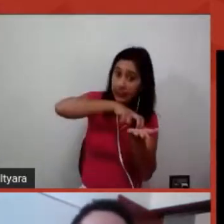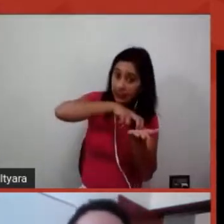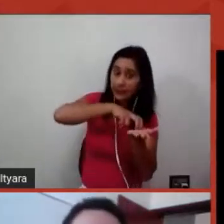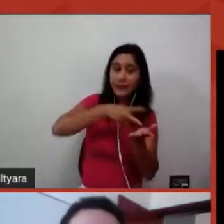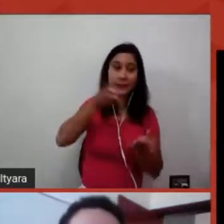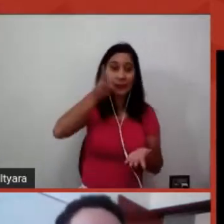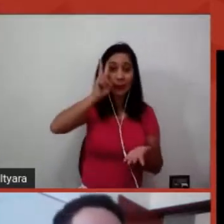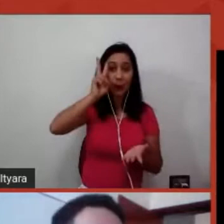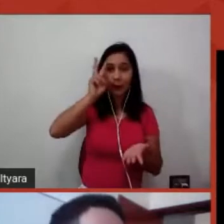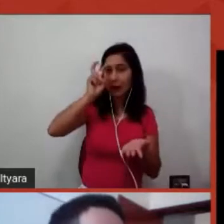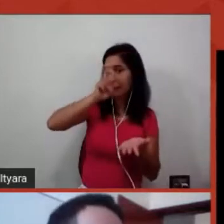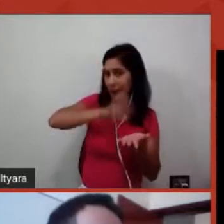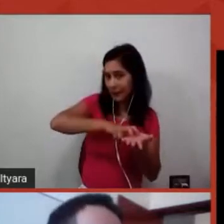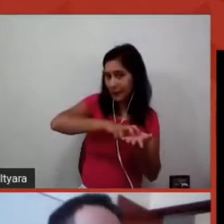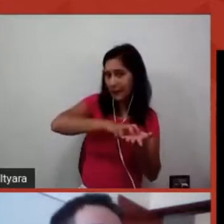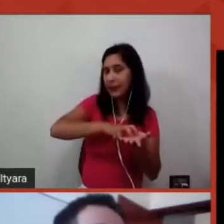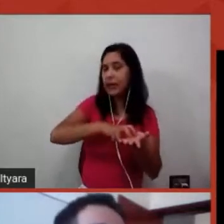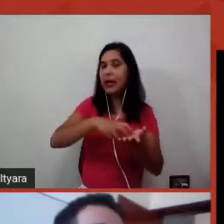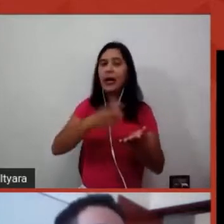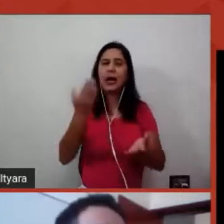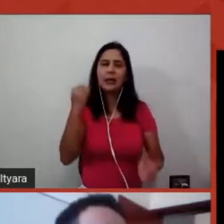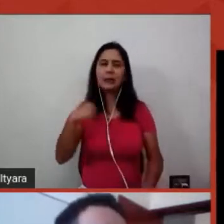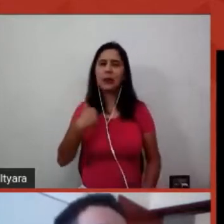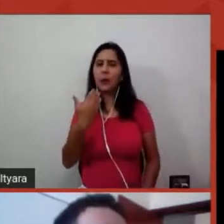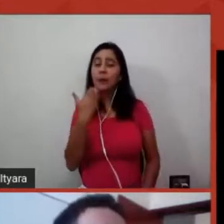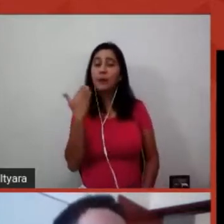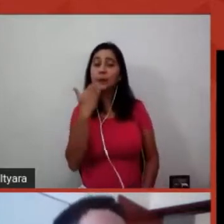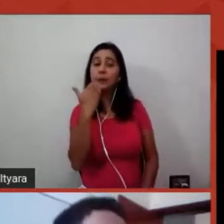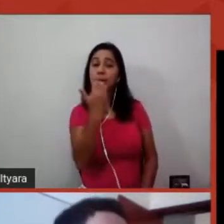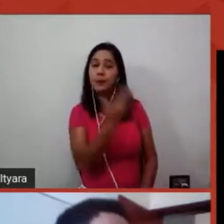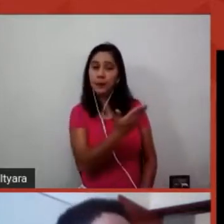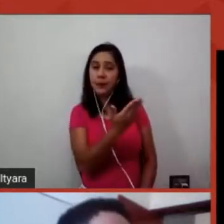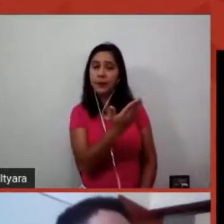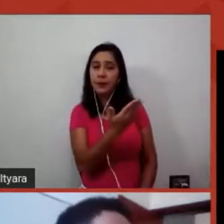estava pensando a oficina, eu solicitei ao pessoal